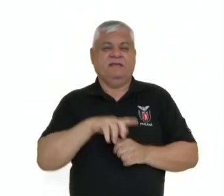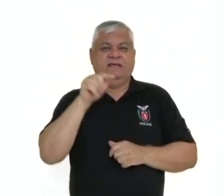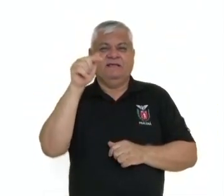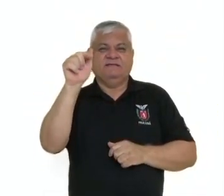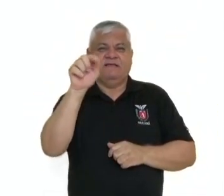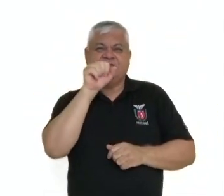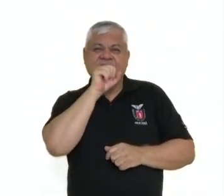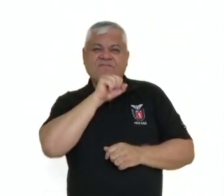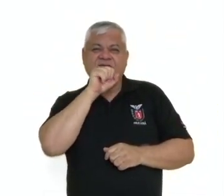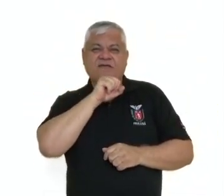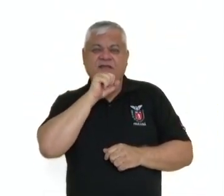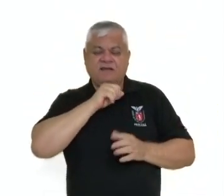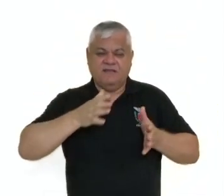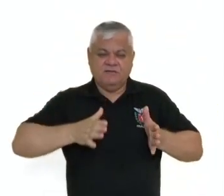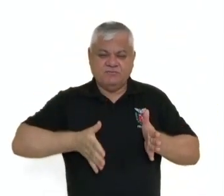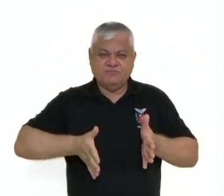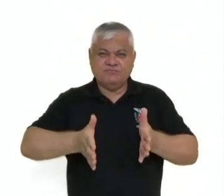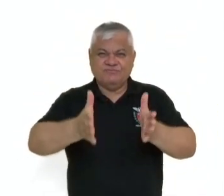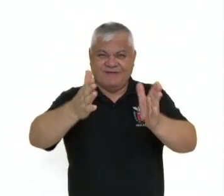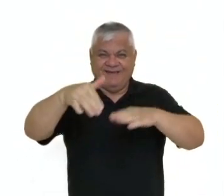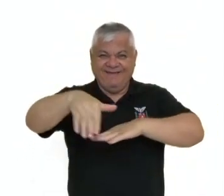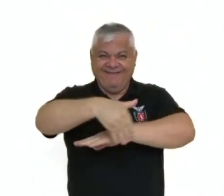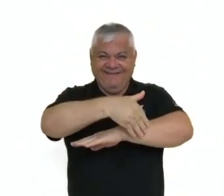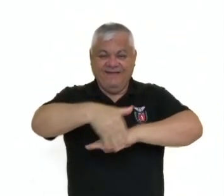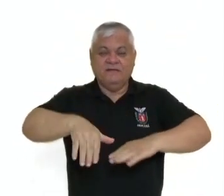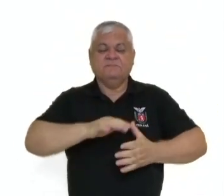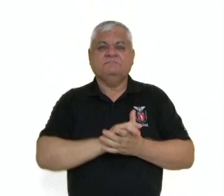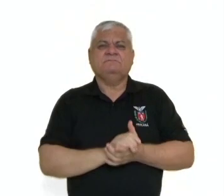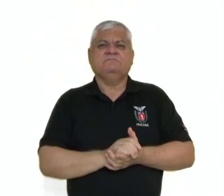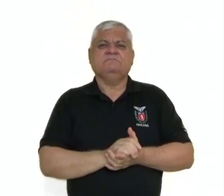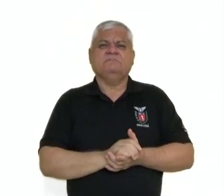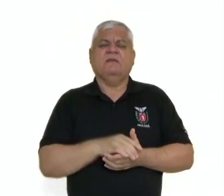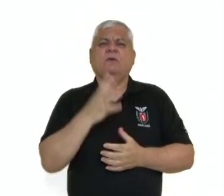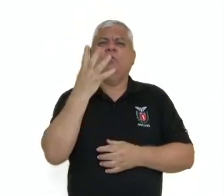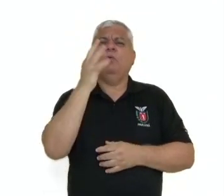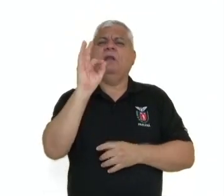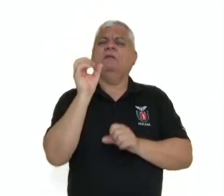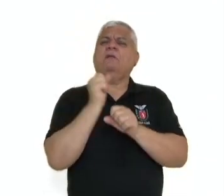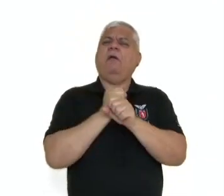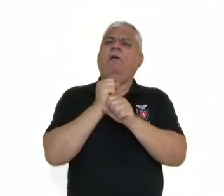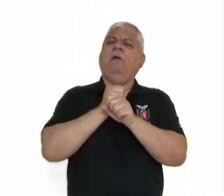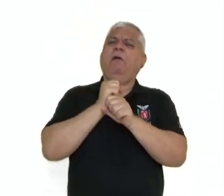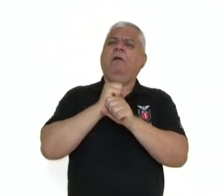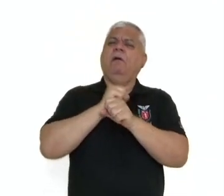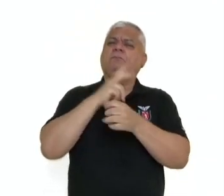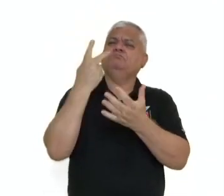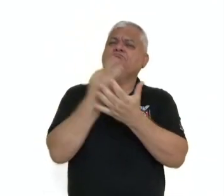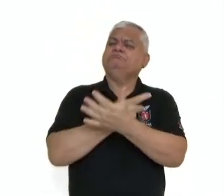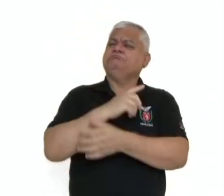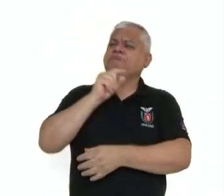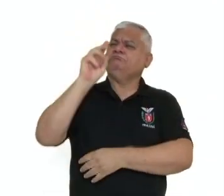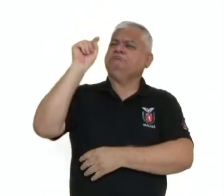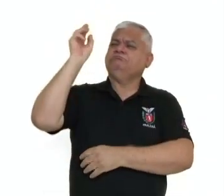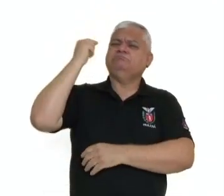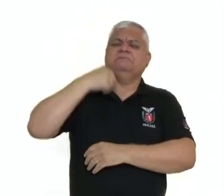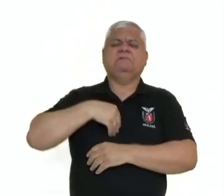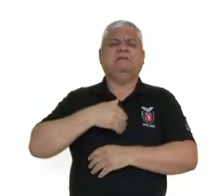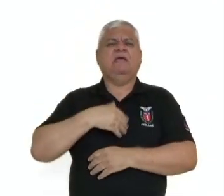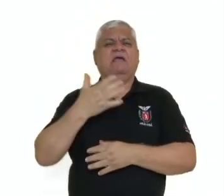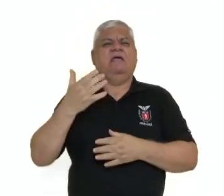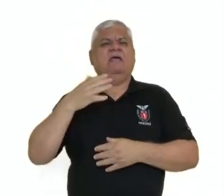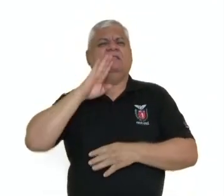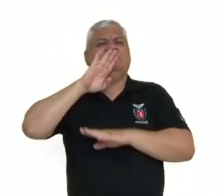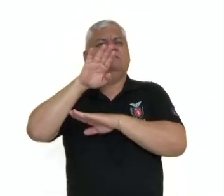da Estrada, tá? Faz uns 40 anos que isto aconteceu, numa tarde quente do mês